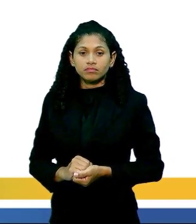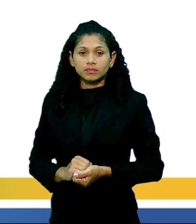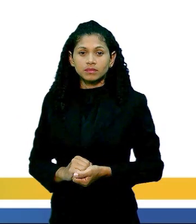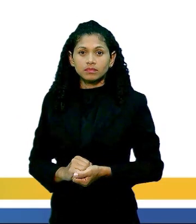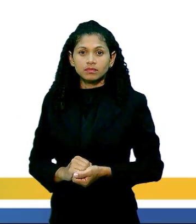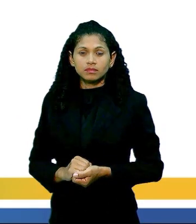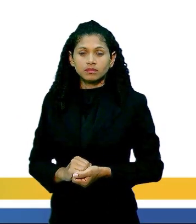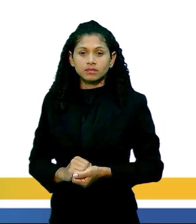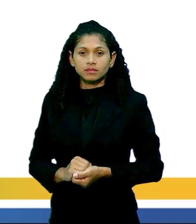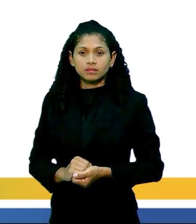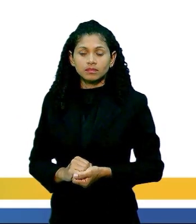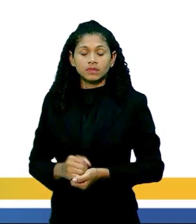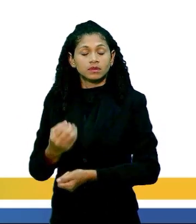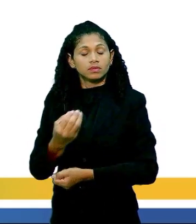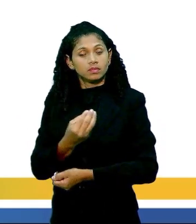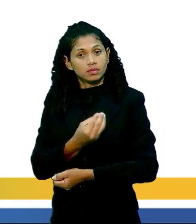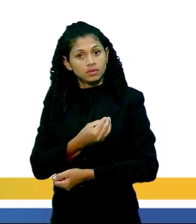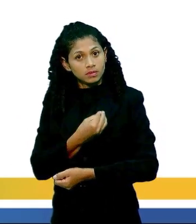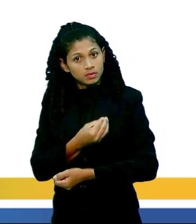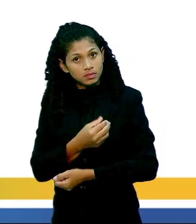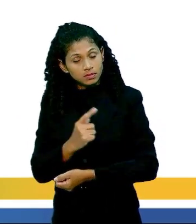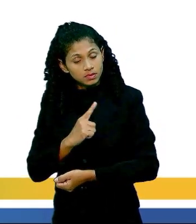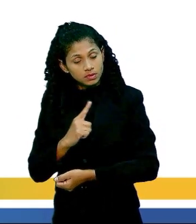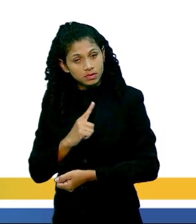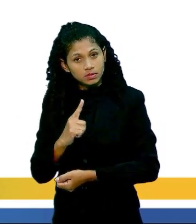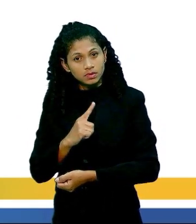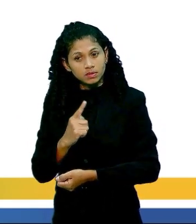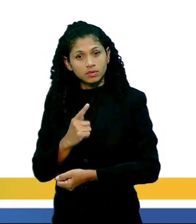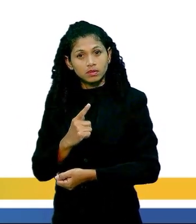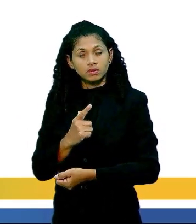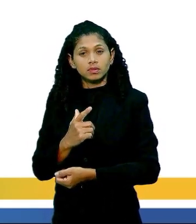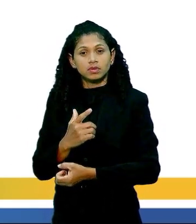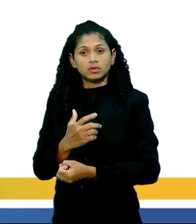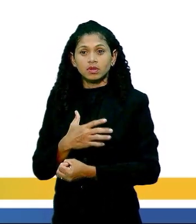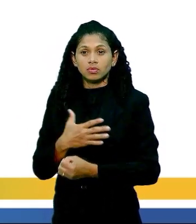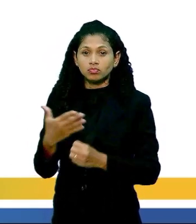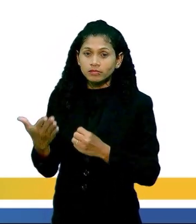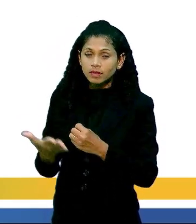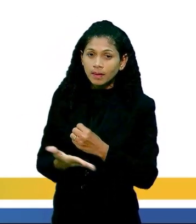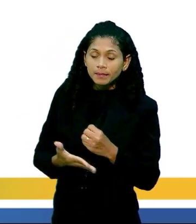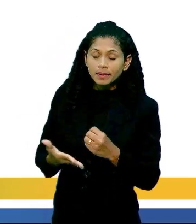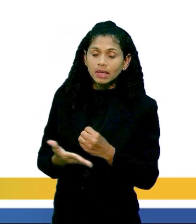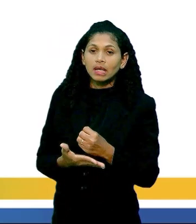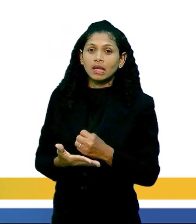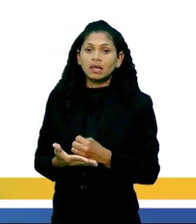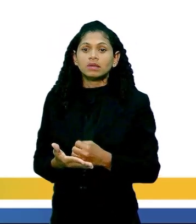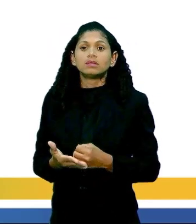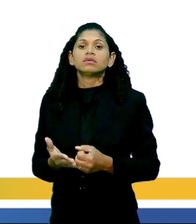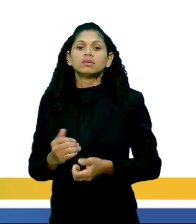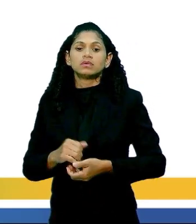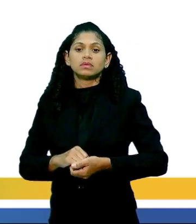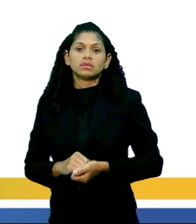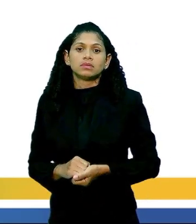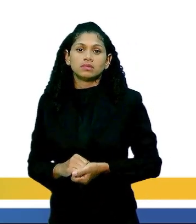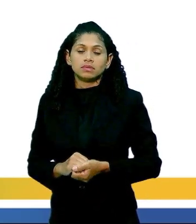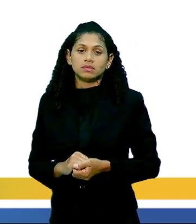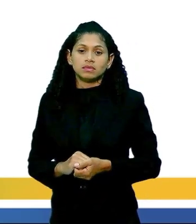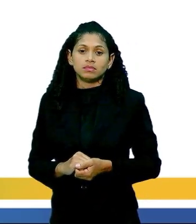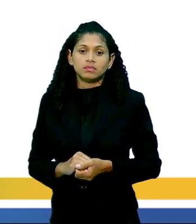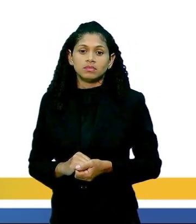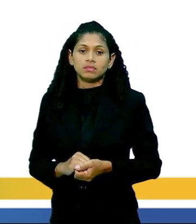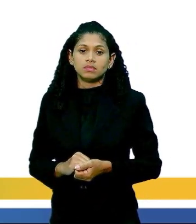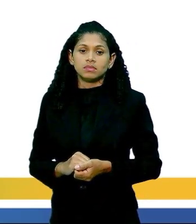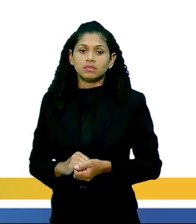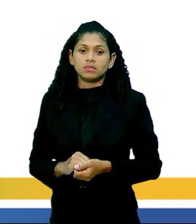Enfim, existe uma capacidade de suporte, o máximo que esse ambiente suporta dessa população.